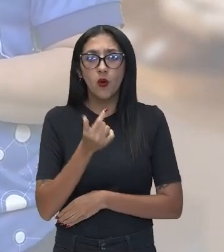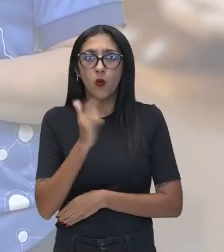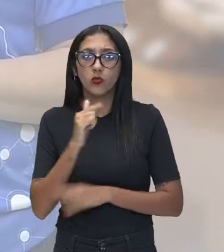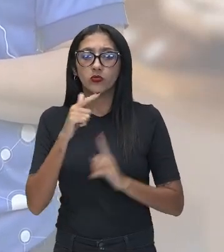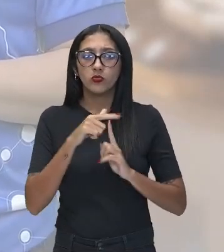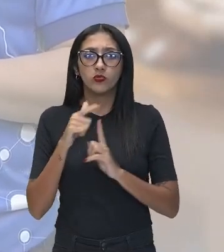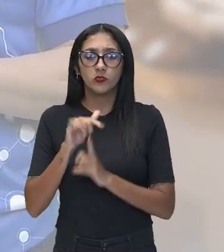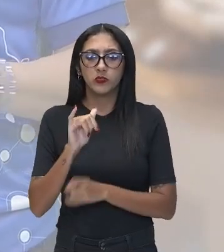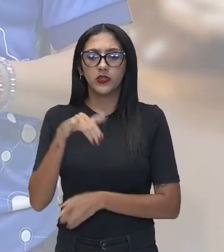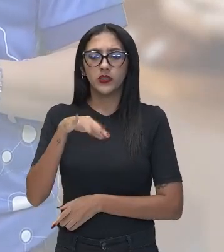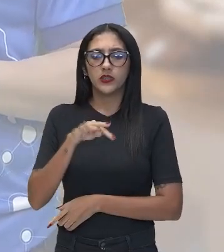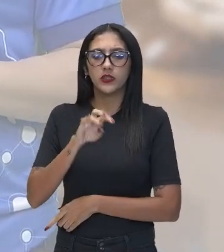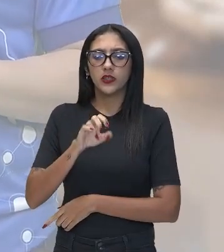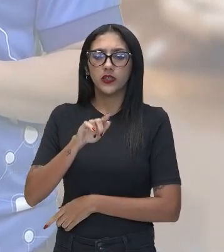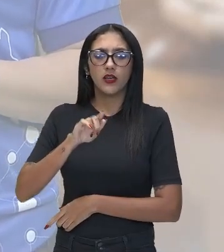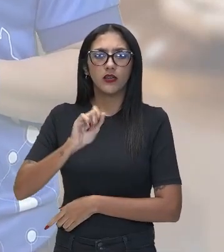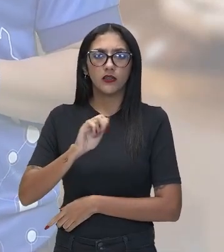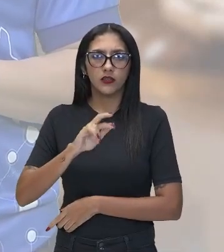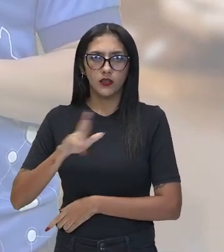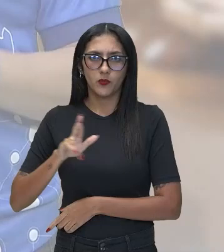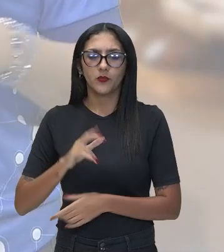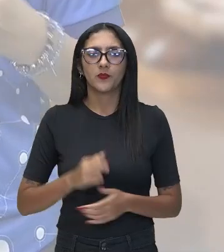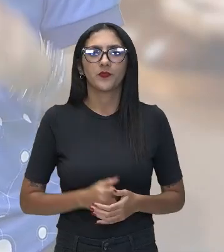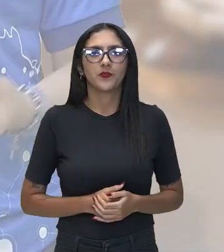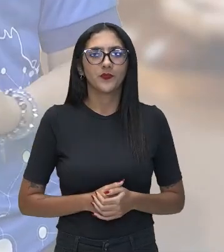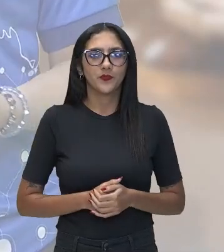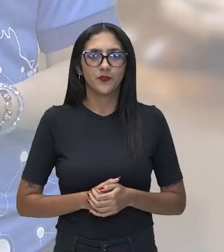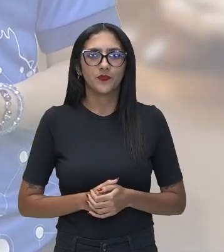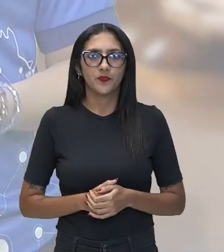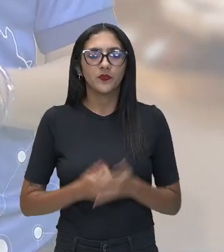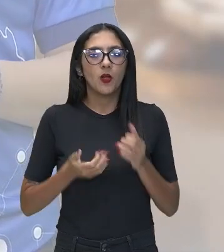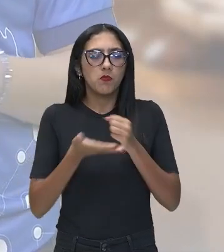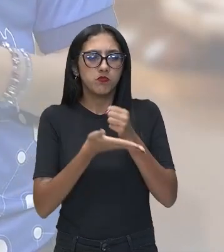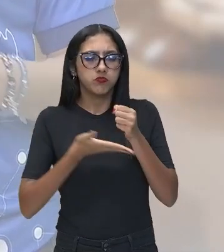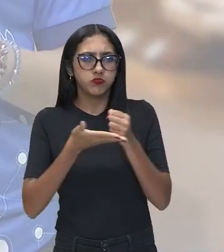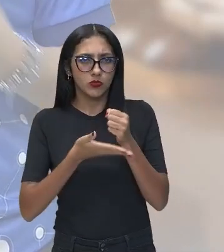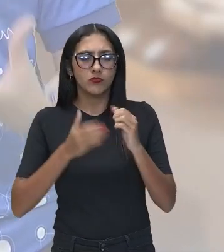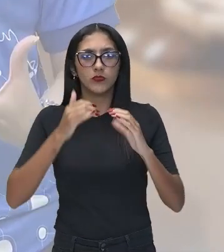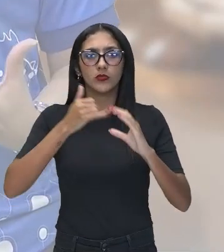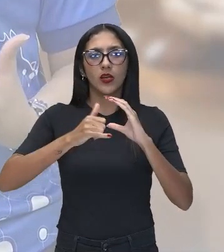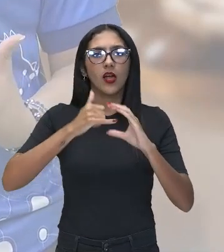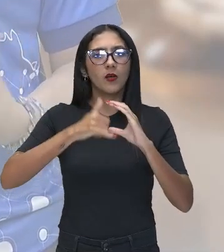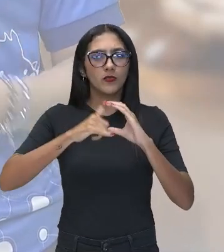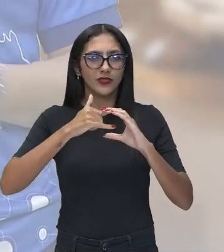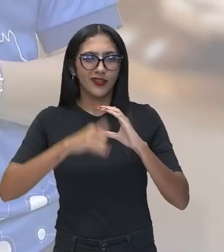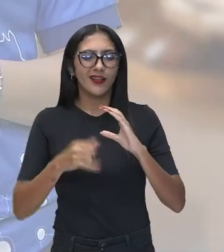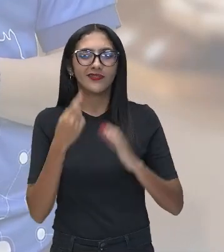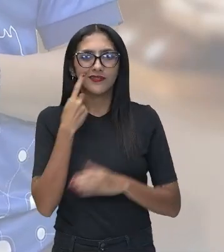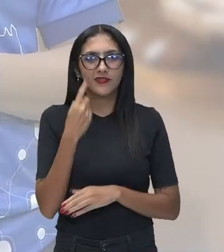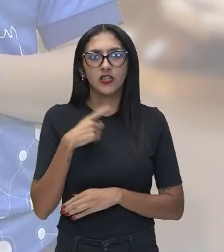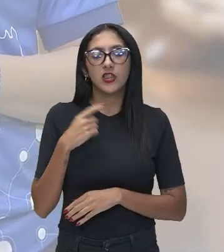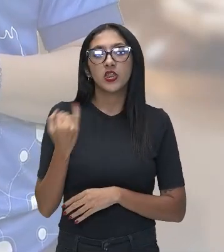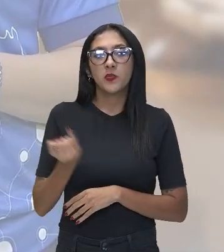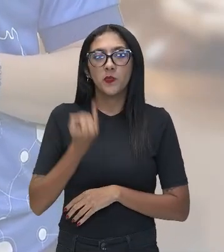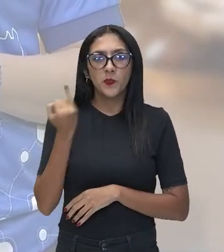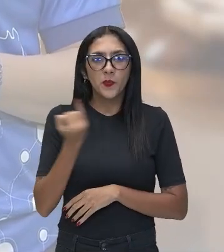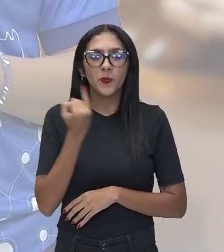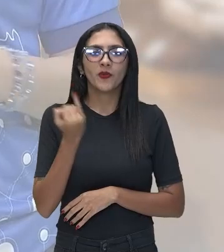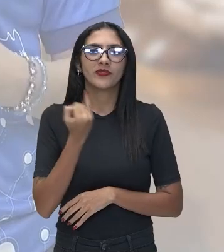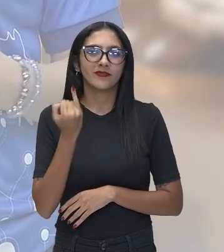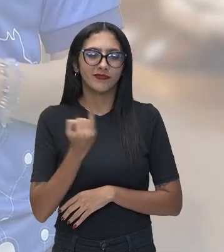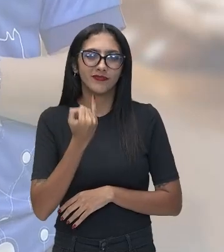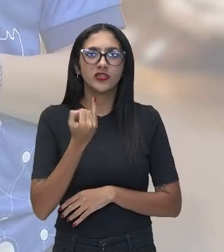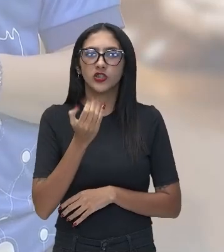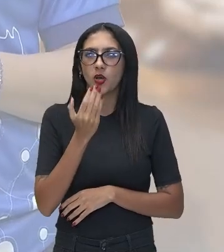Aí, depois da base, aqui na pirâmide alimentar, que nos fornece energia, para ver como é importante, sim, a gente ter